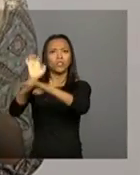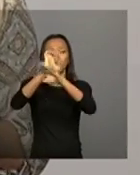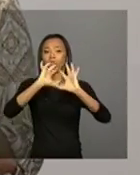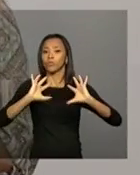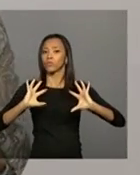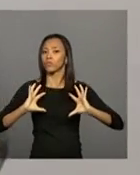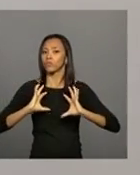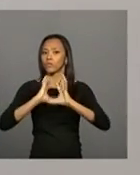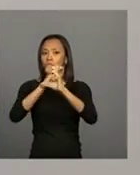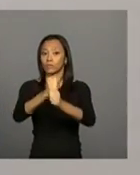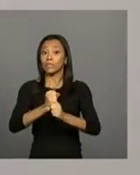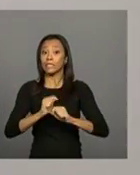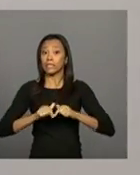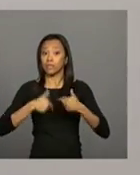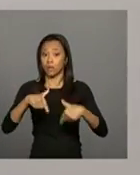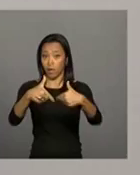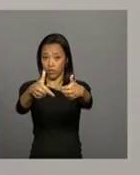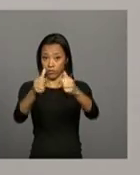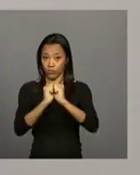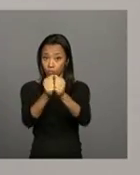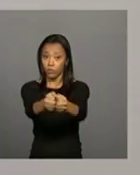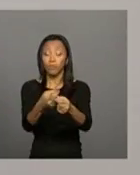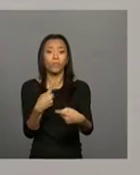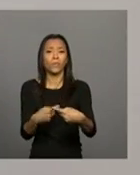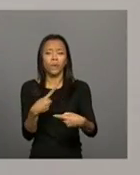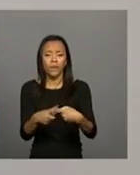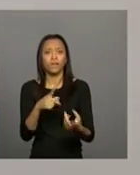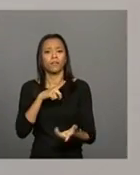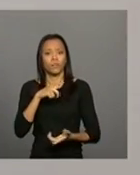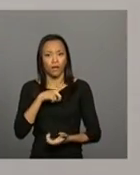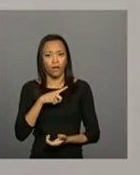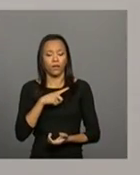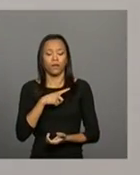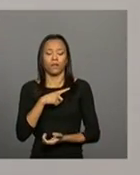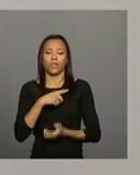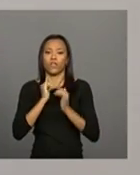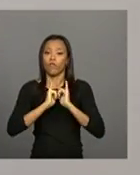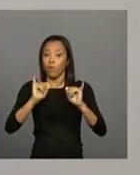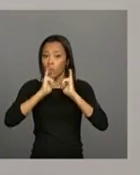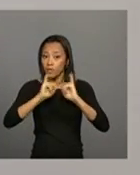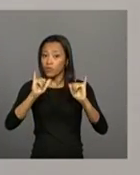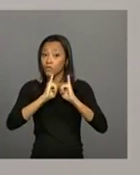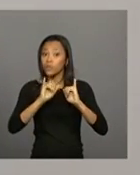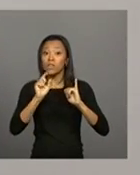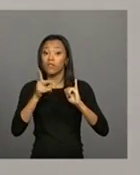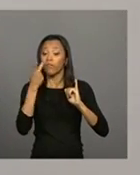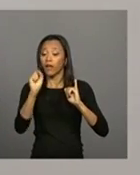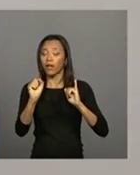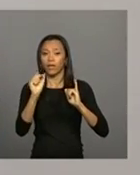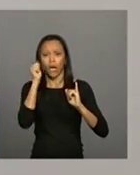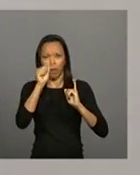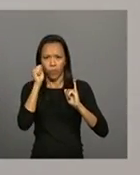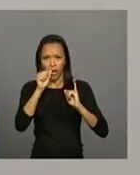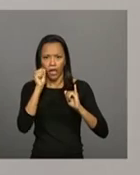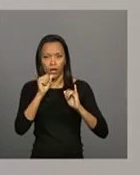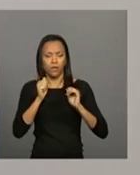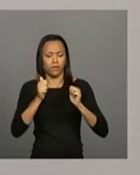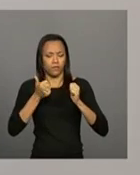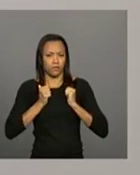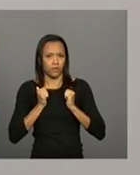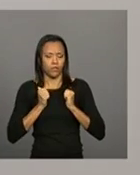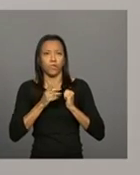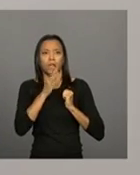juntos. Por quê? Porque tem dados também que mostram que a mulher não se conformou, não.